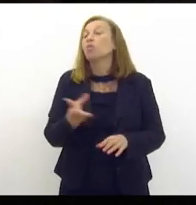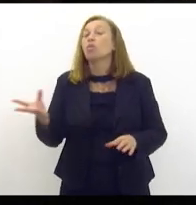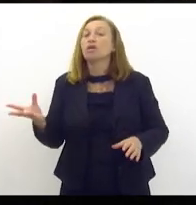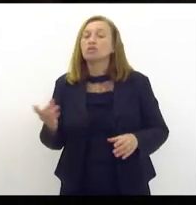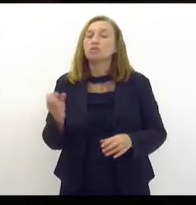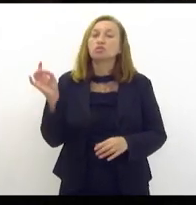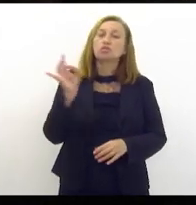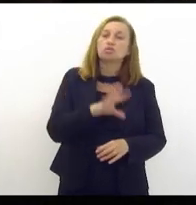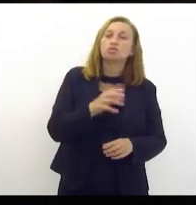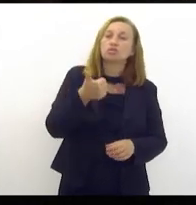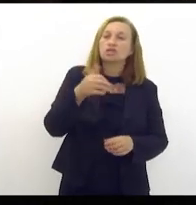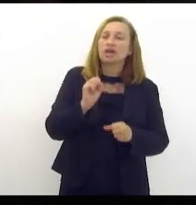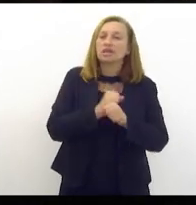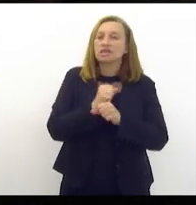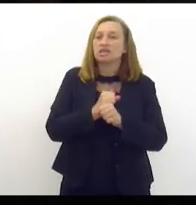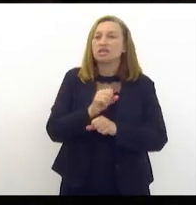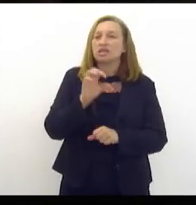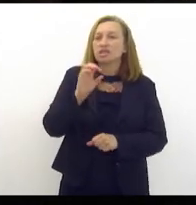10 anos?